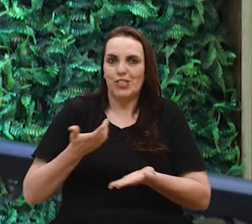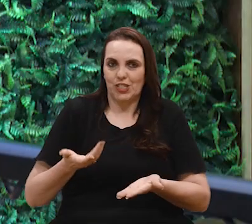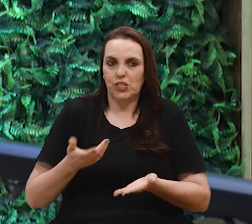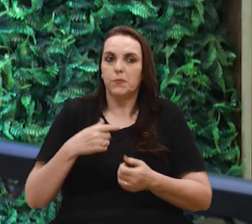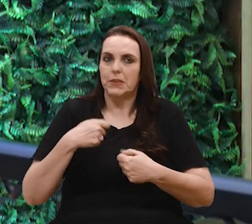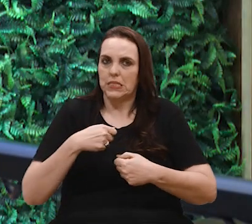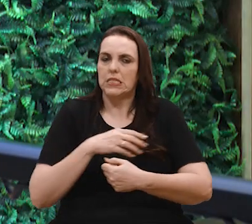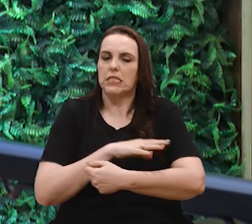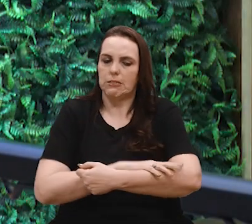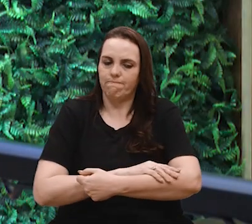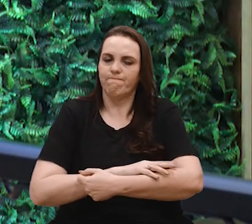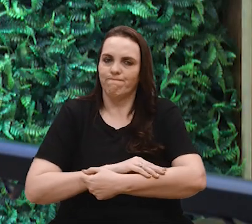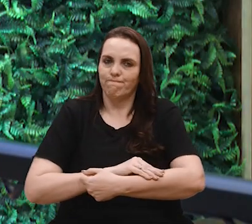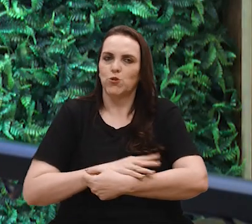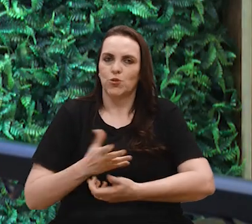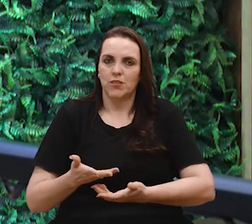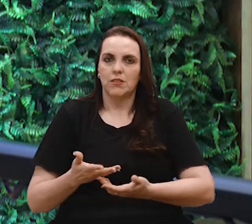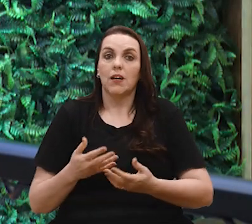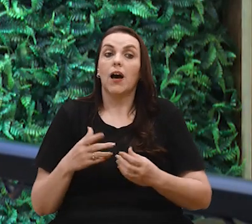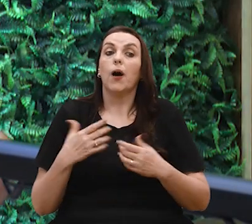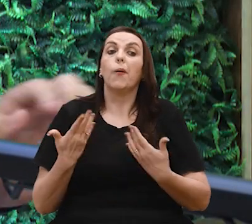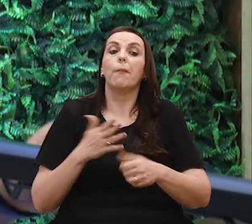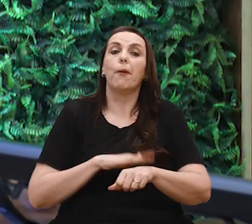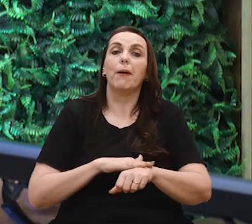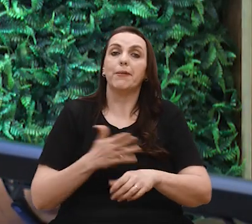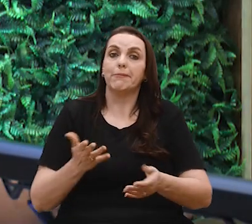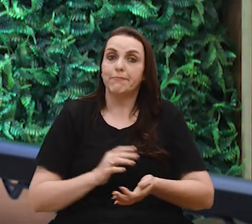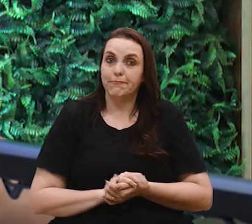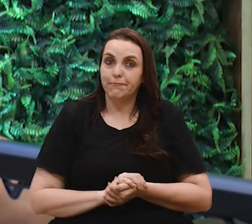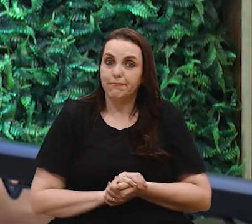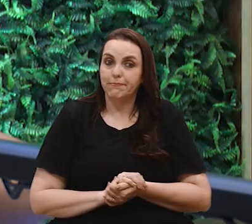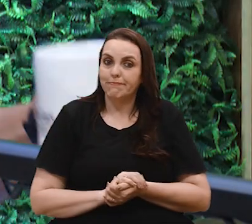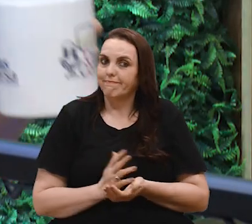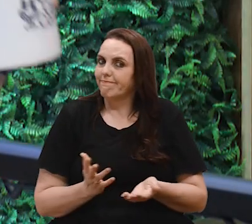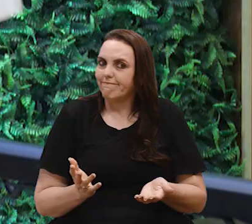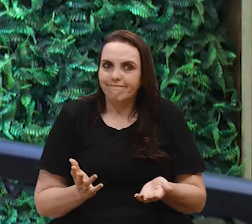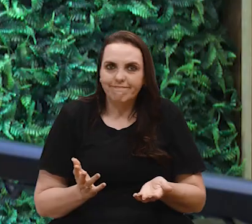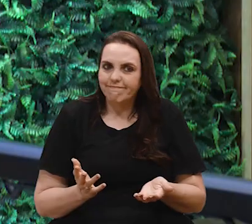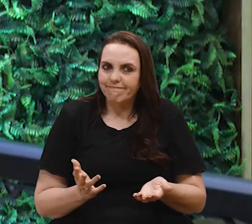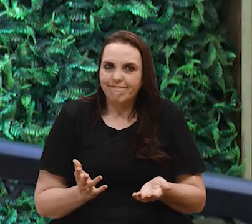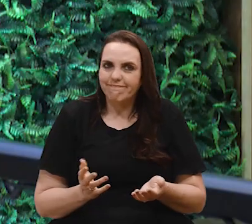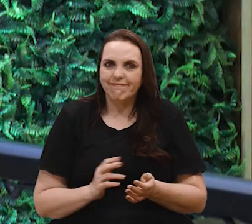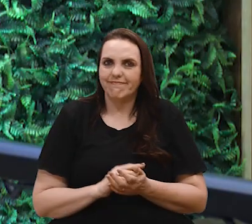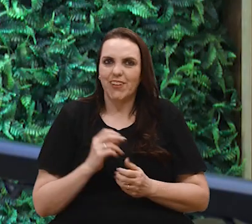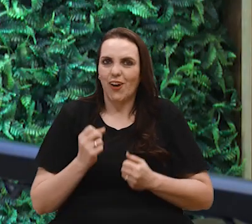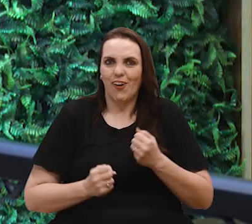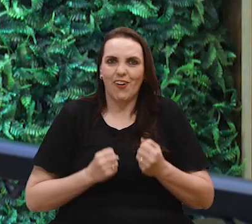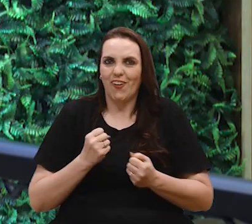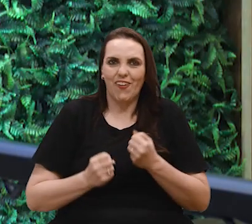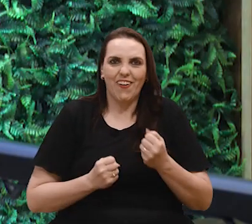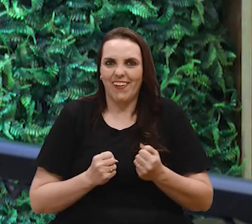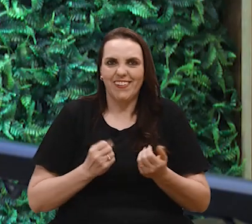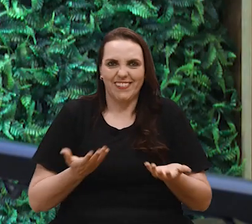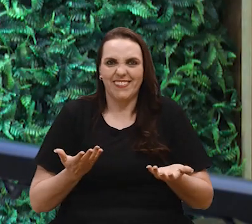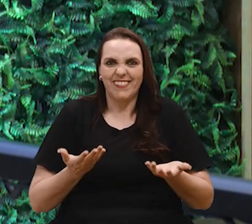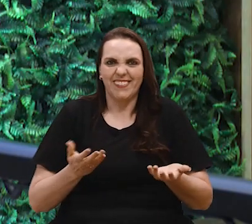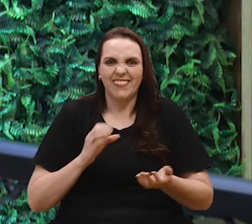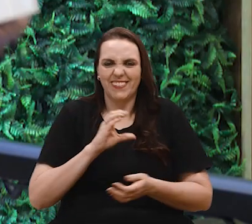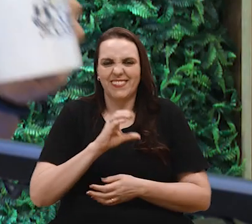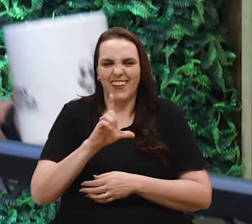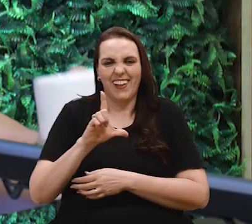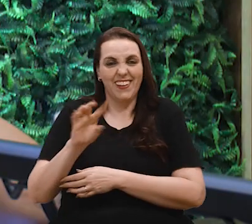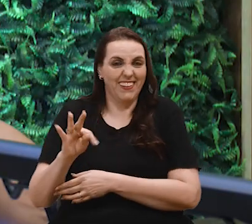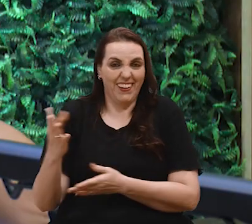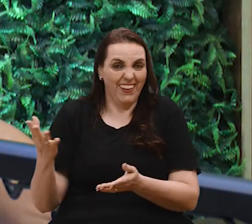isso, para fazer reforço também. E aí, quando? Porque, ok, eu corro no treino que a gente chama o CLT, aquele, né? O